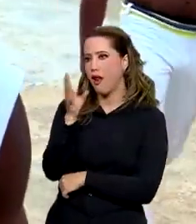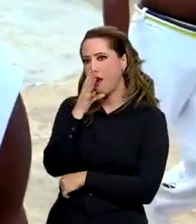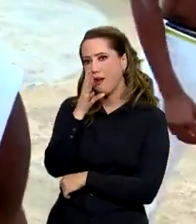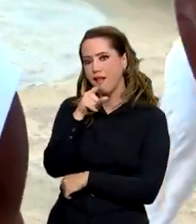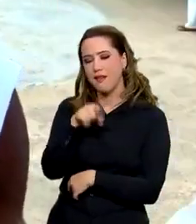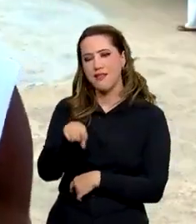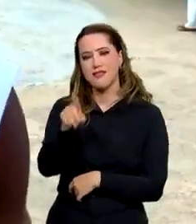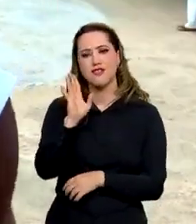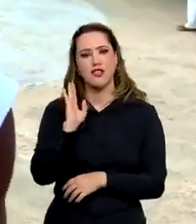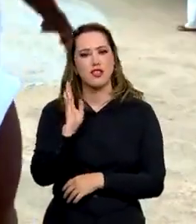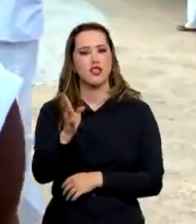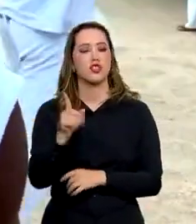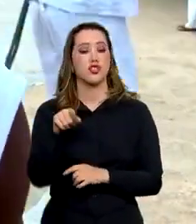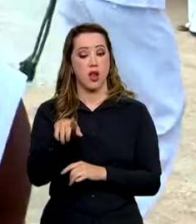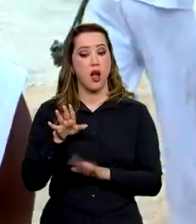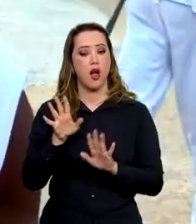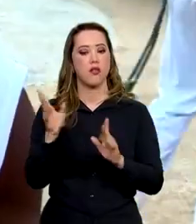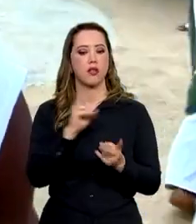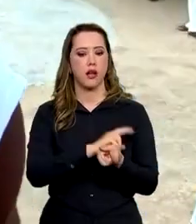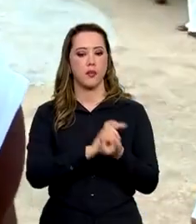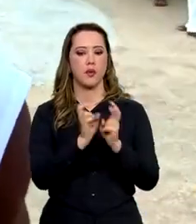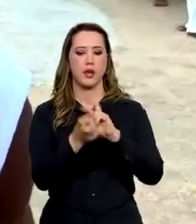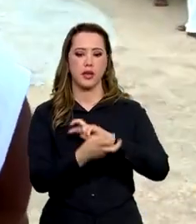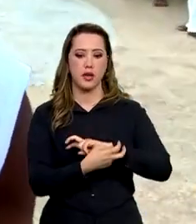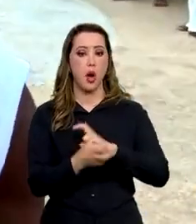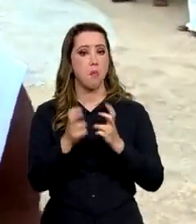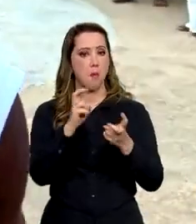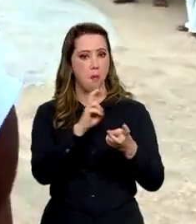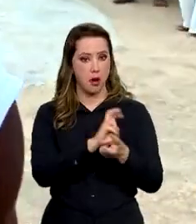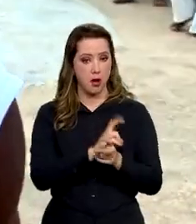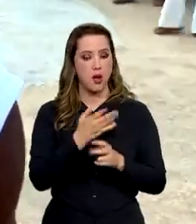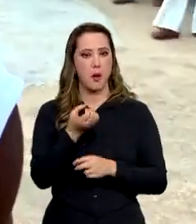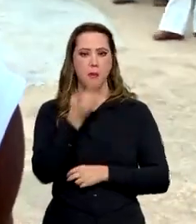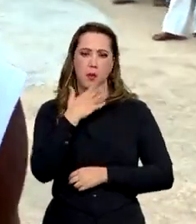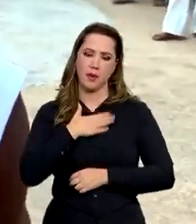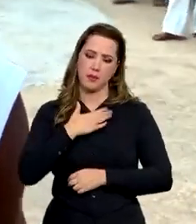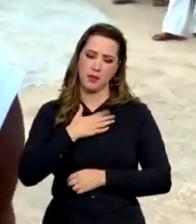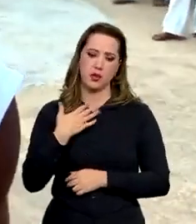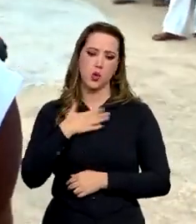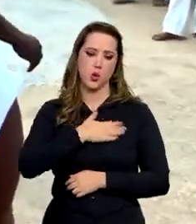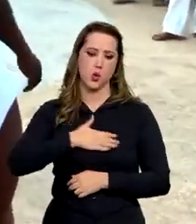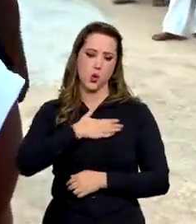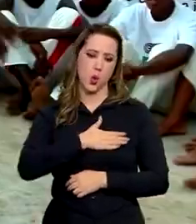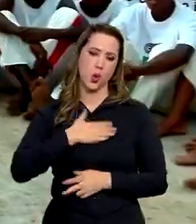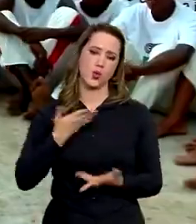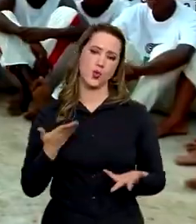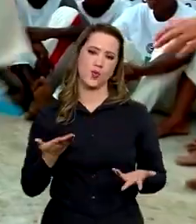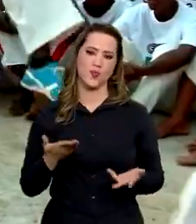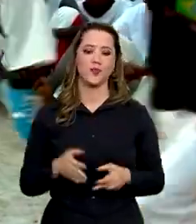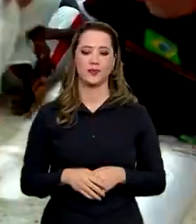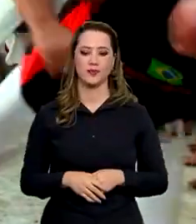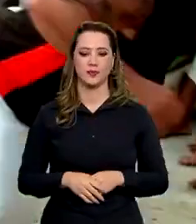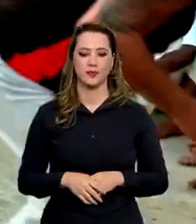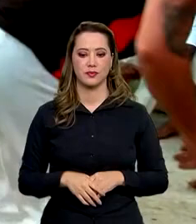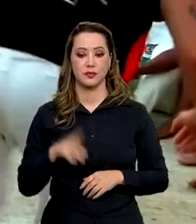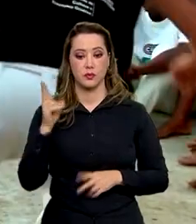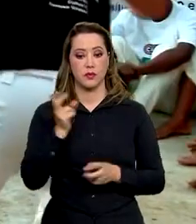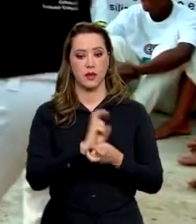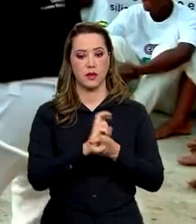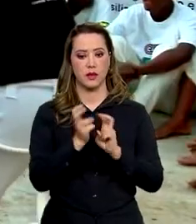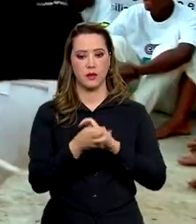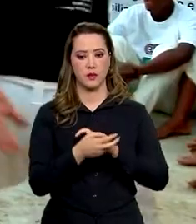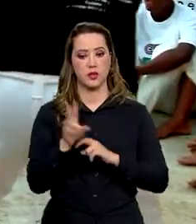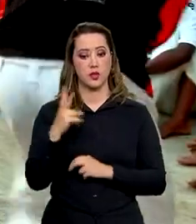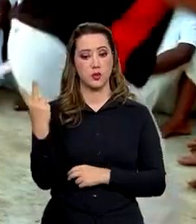hoje, já coloca os filhos dele na capoeira, dá sucesso para mim, eu gosto muito da capoeira. A capoeira já é o